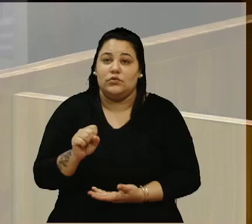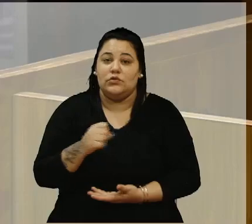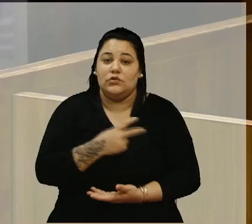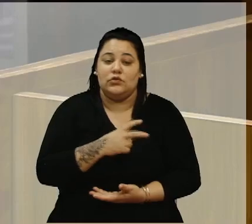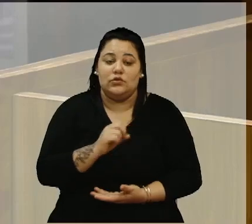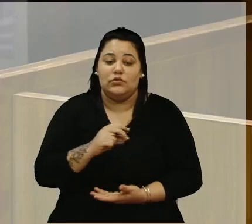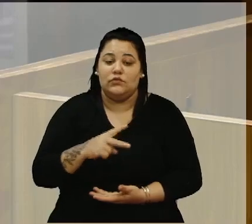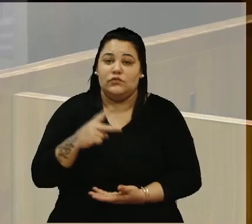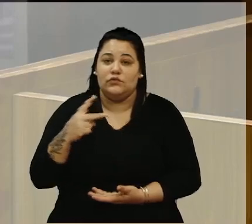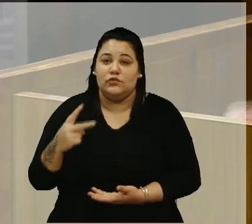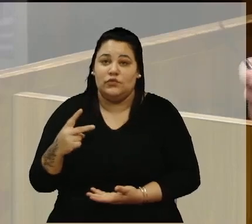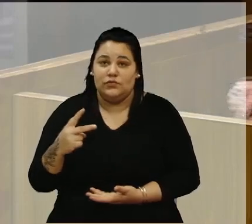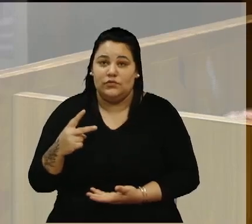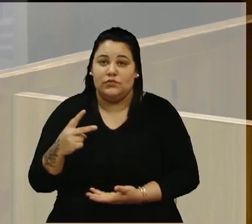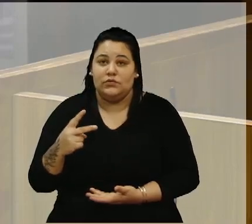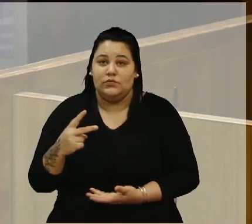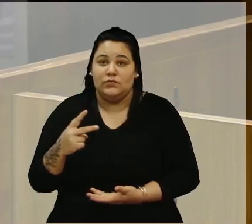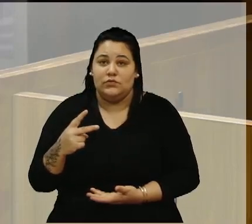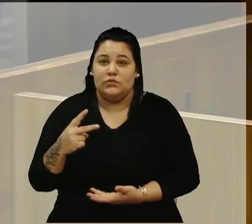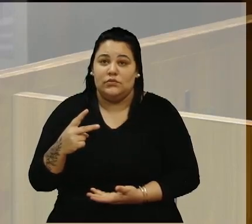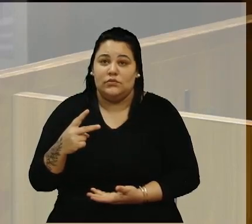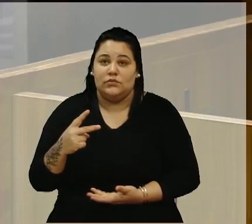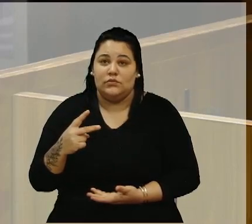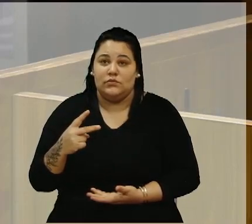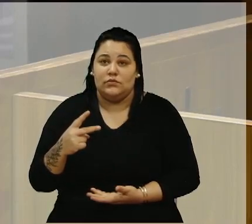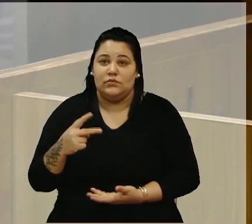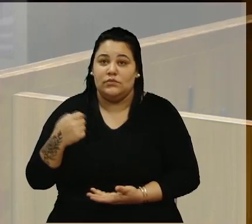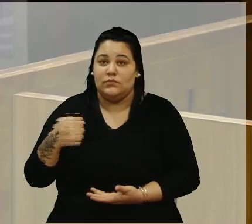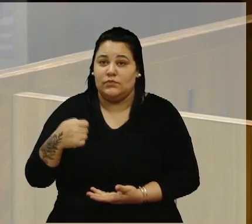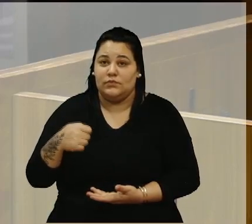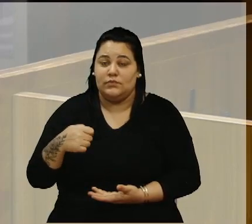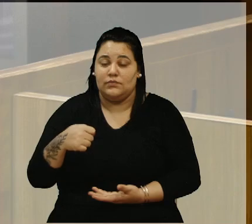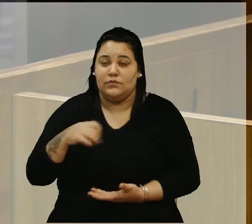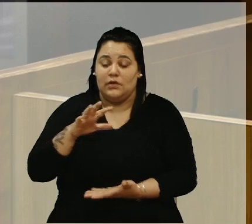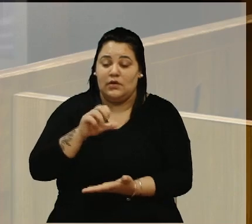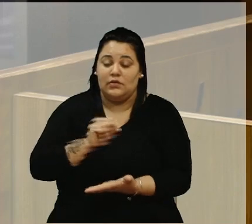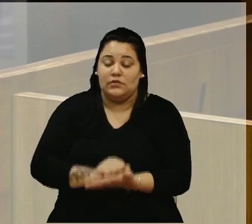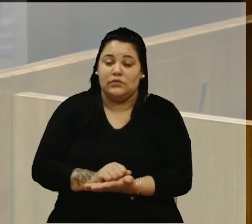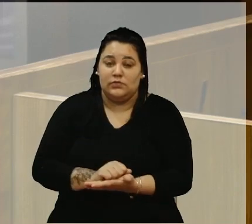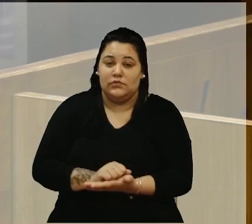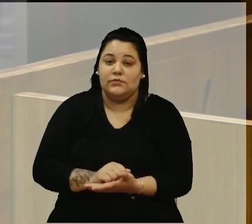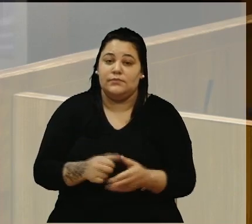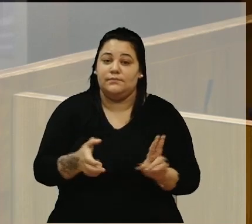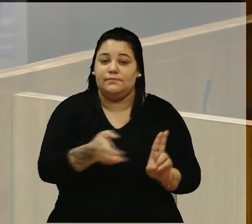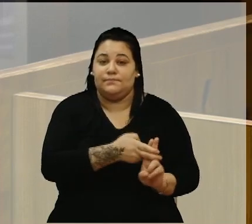171 pessoas inscritas no cadastro único. Hoje são